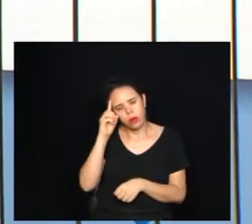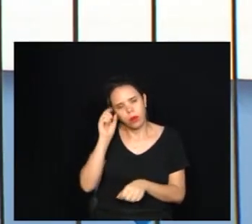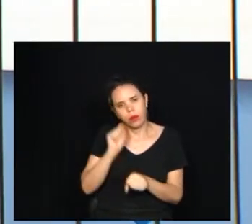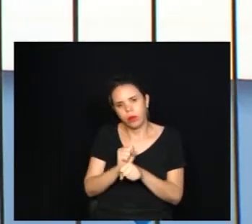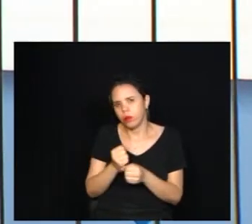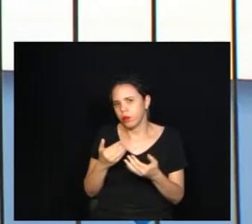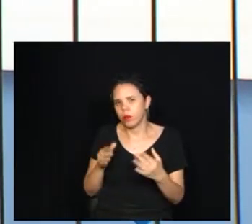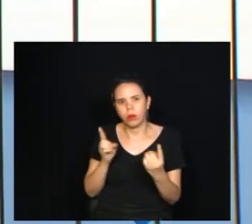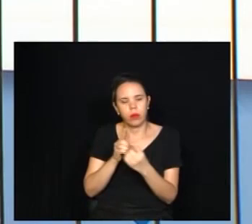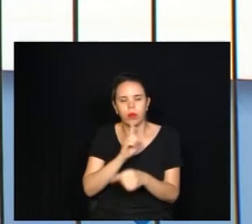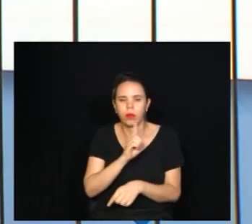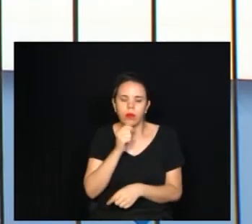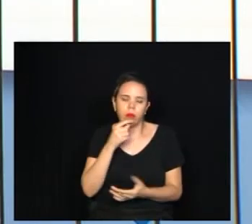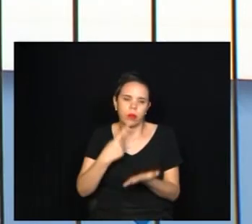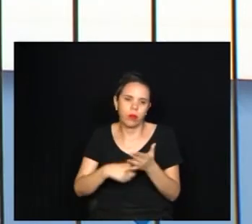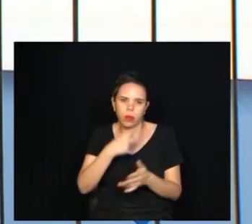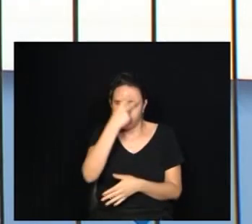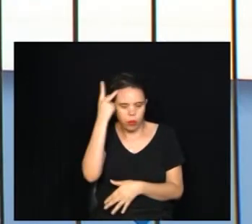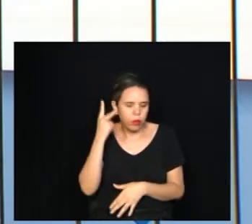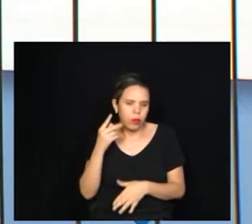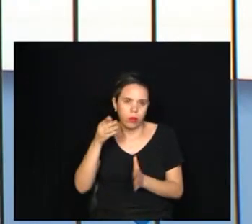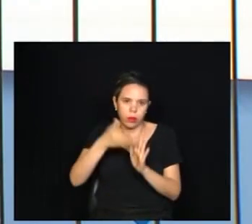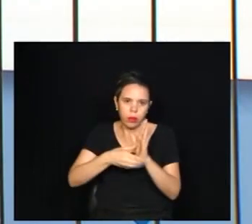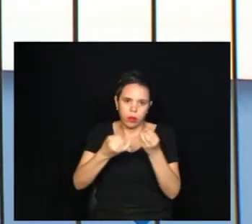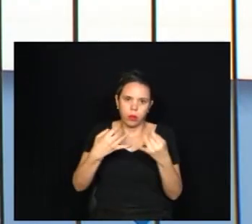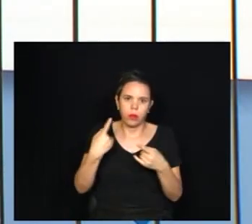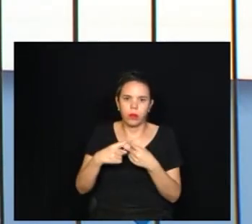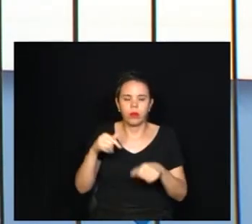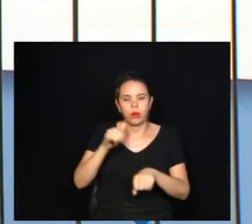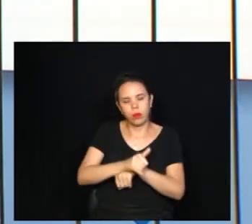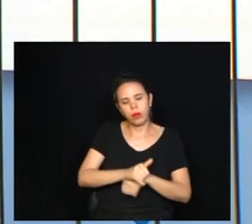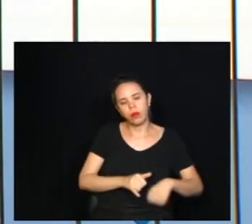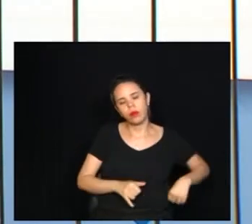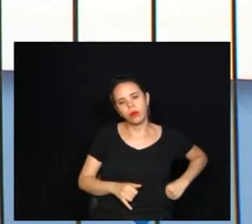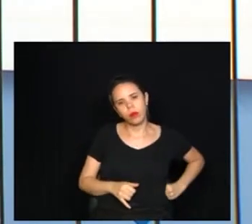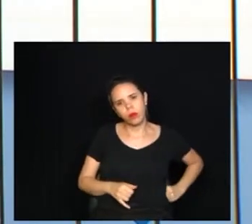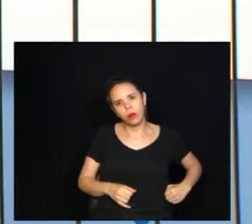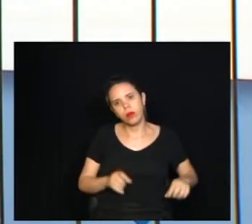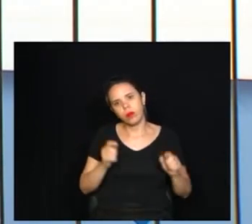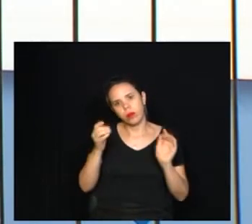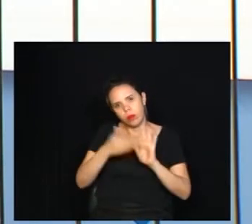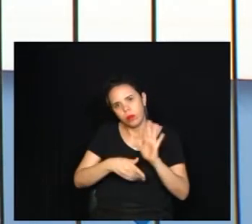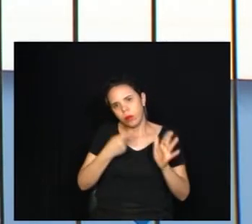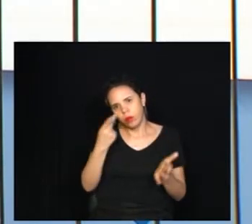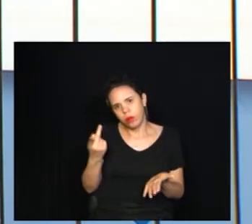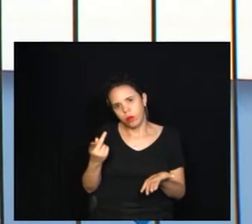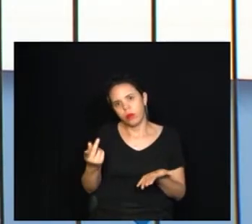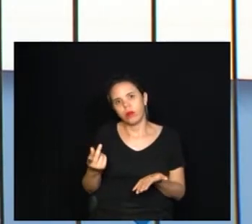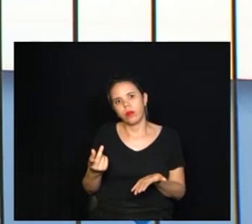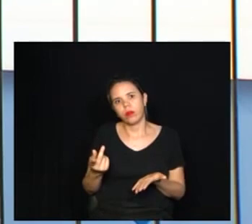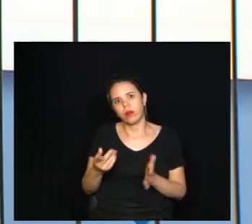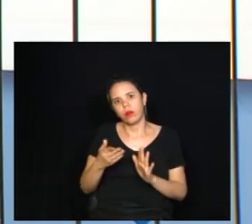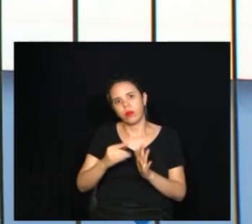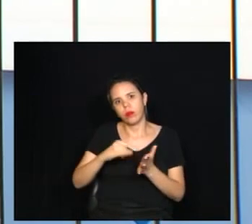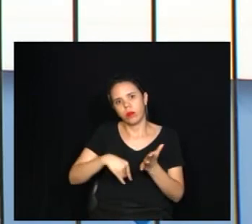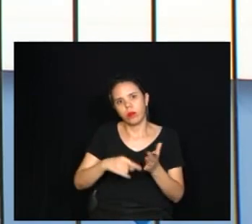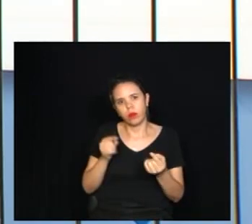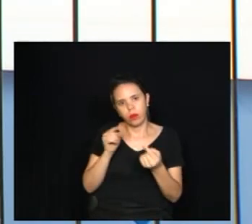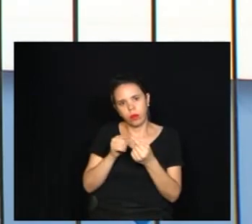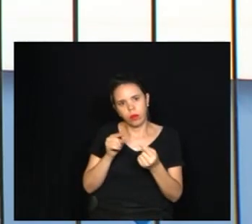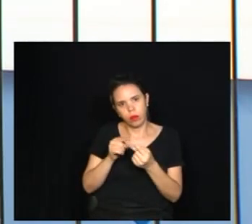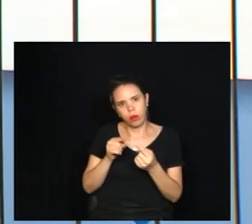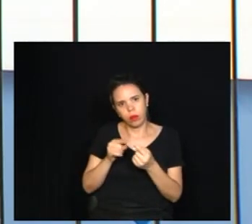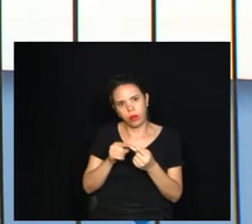agendamento. E caso a pessoa tenha uma justificativa, ela pode contestar com um recurso formalizado direto